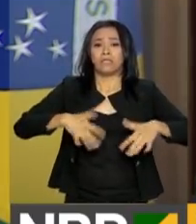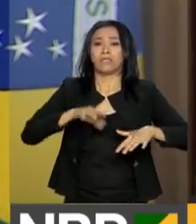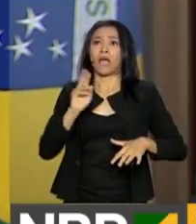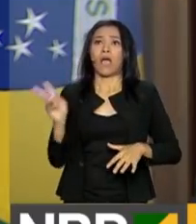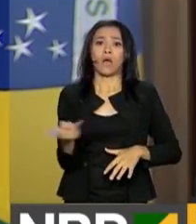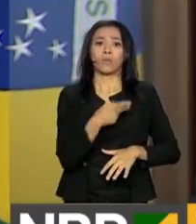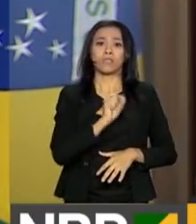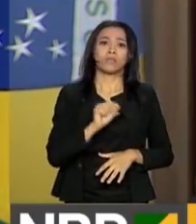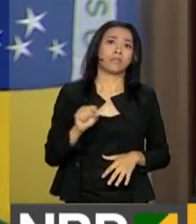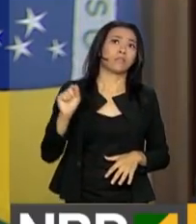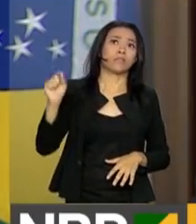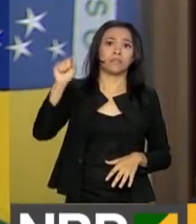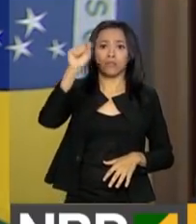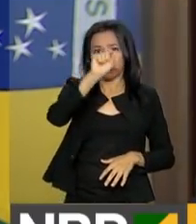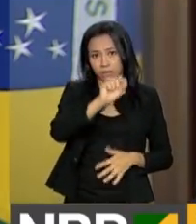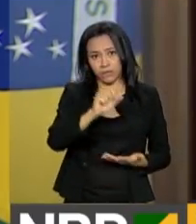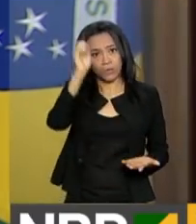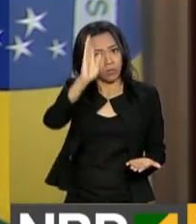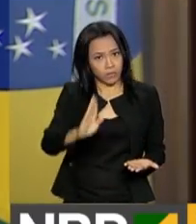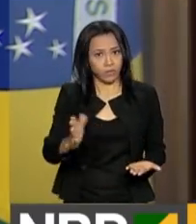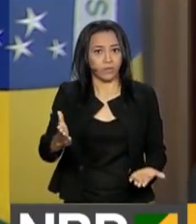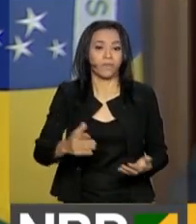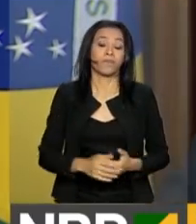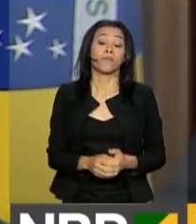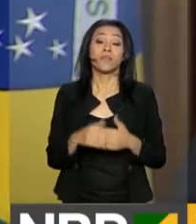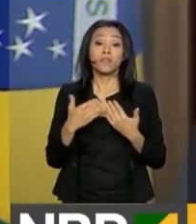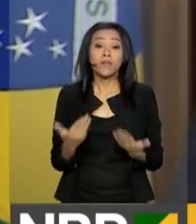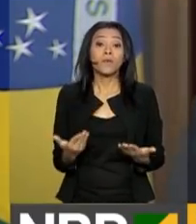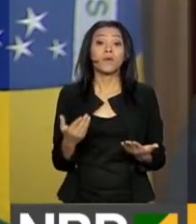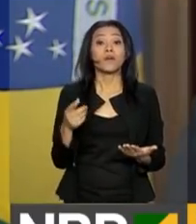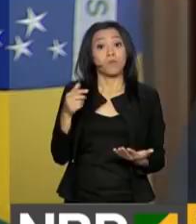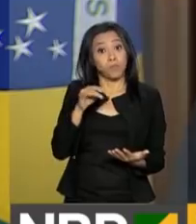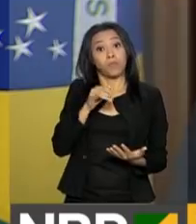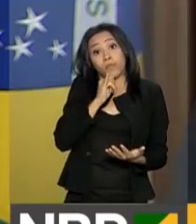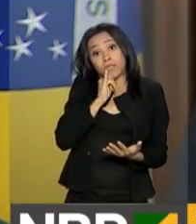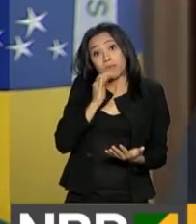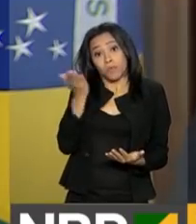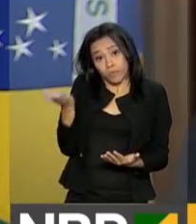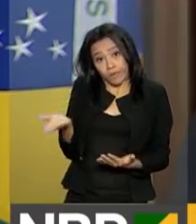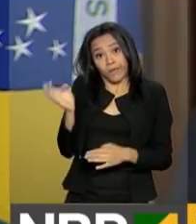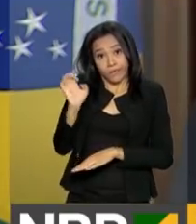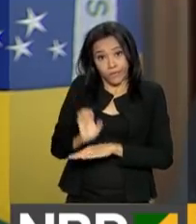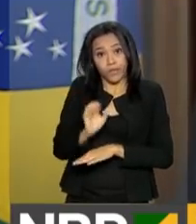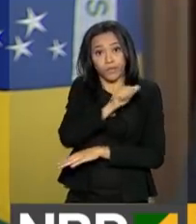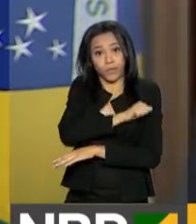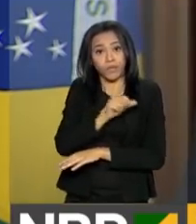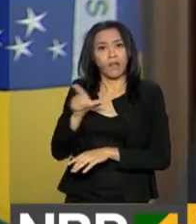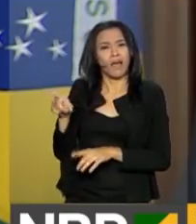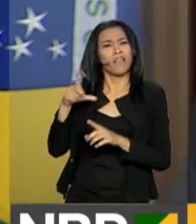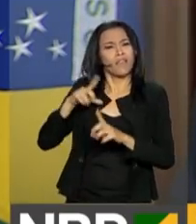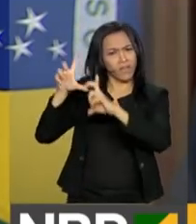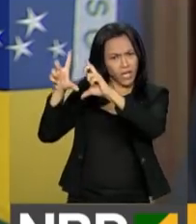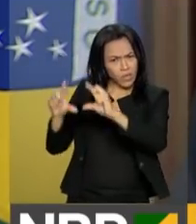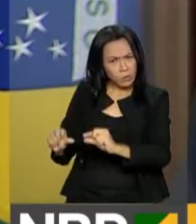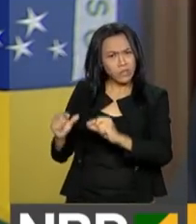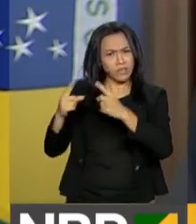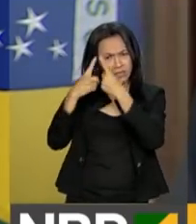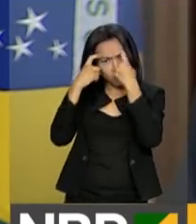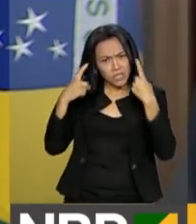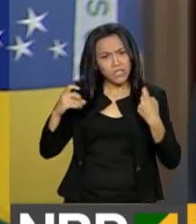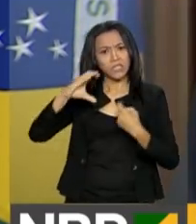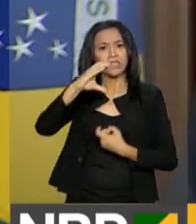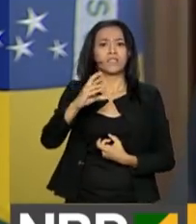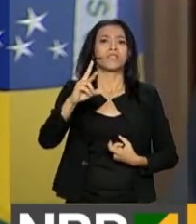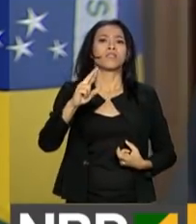aflige os brasileiros aliás no caso do rio de janeiro houve uma sensível redução de crimes após a intervenção